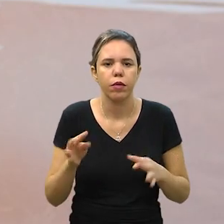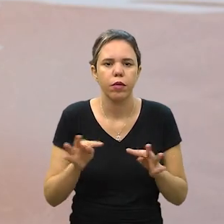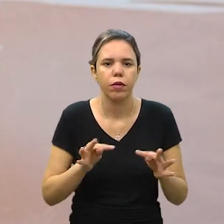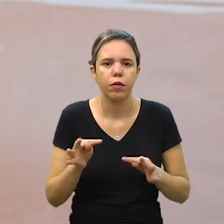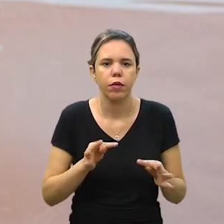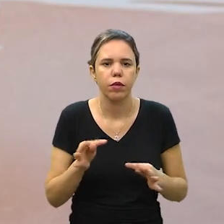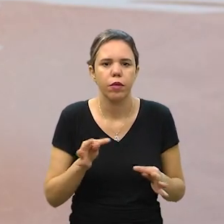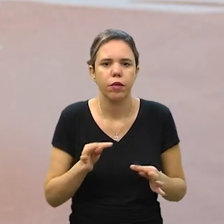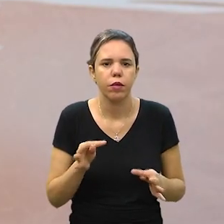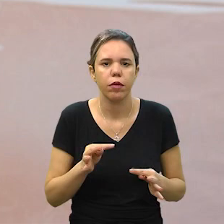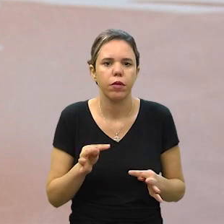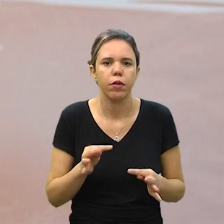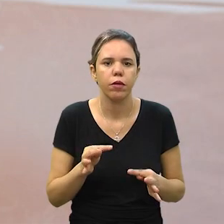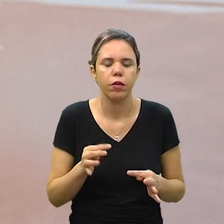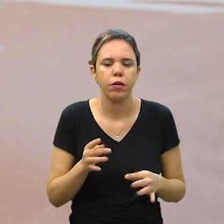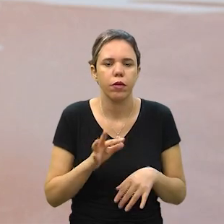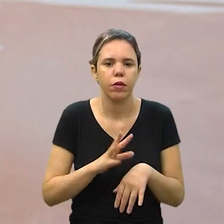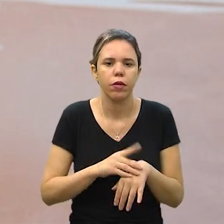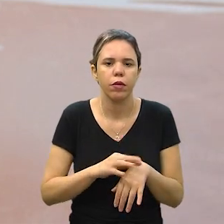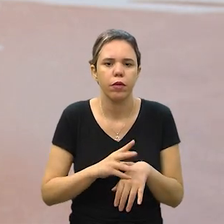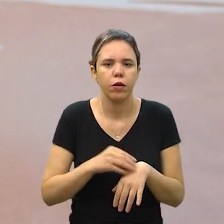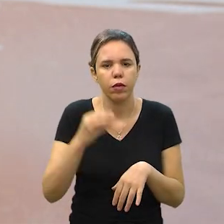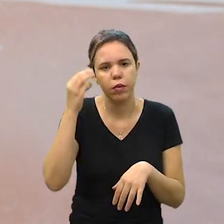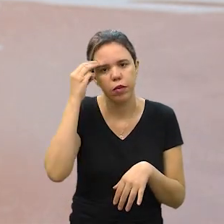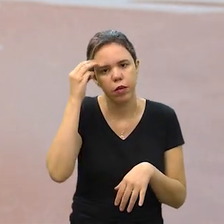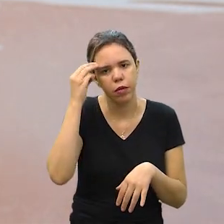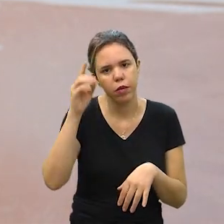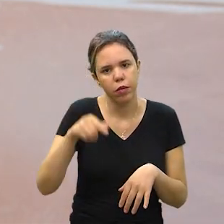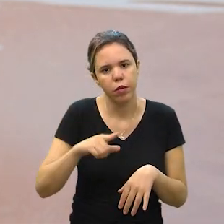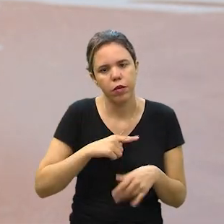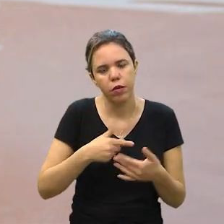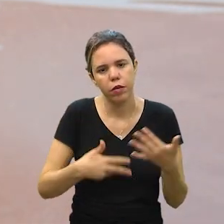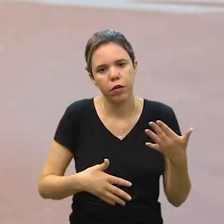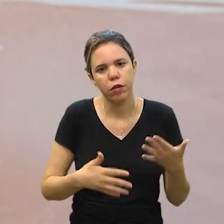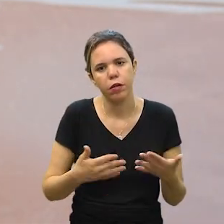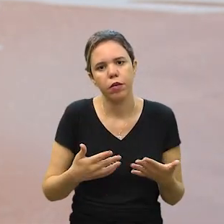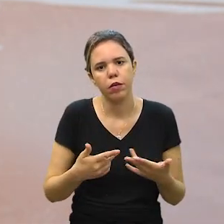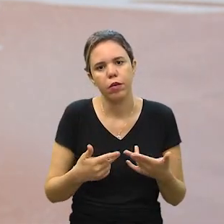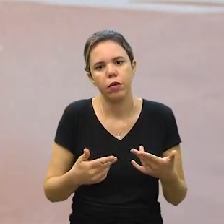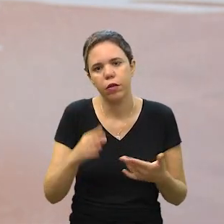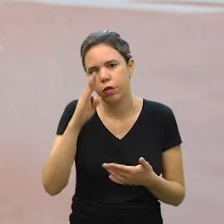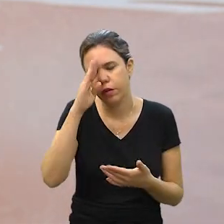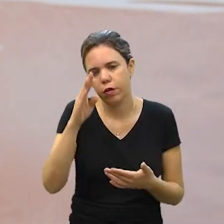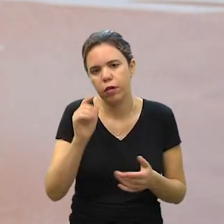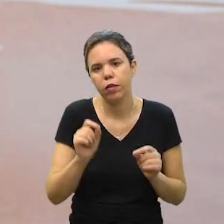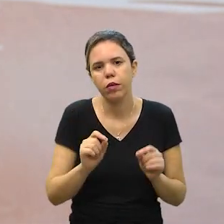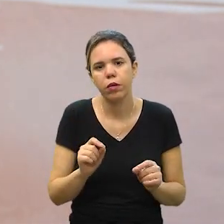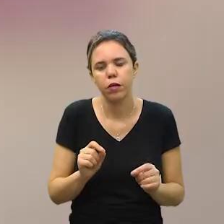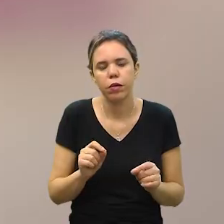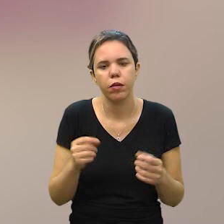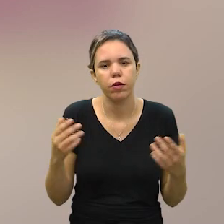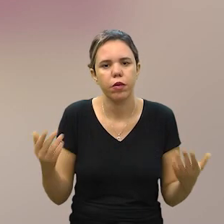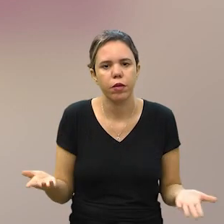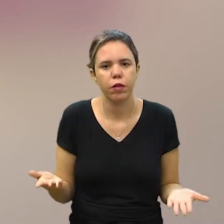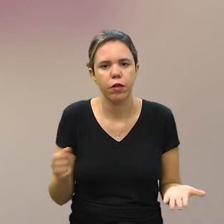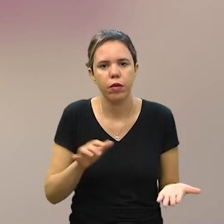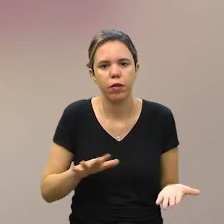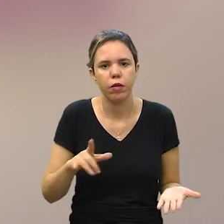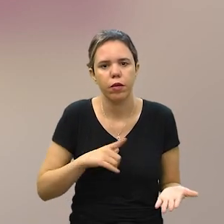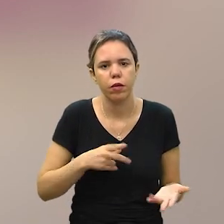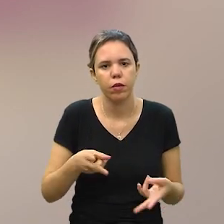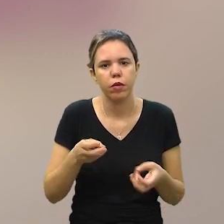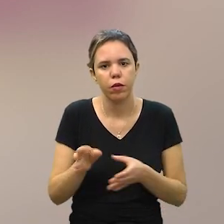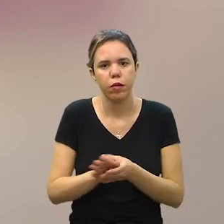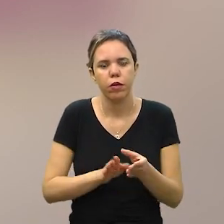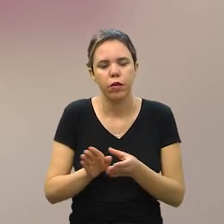os tratamentos, Thelma, para as doenças aí da mente? Existem vários, tem alguns principais? Então, geralmente a